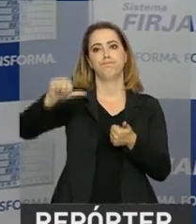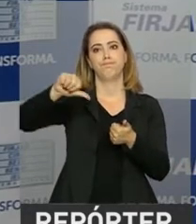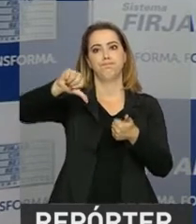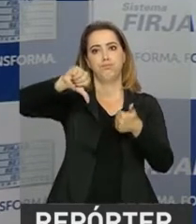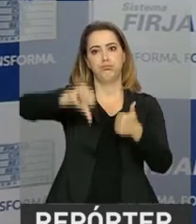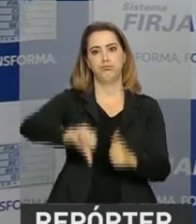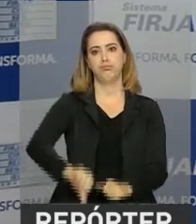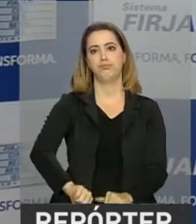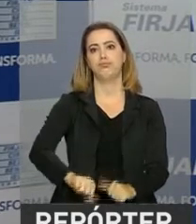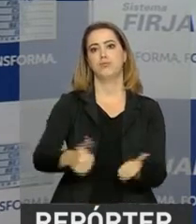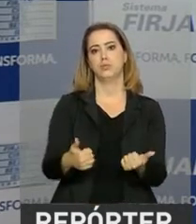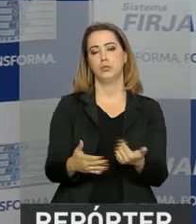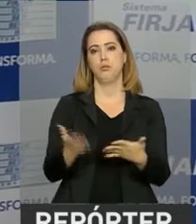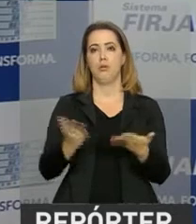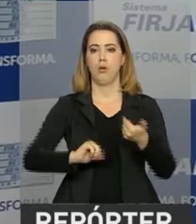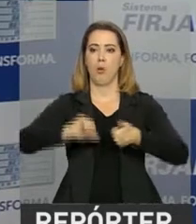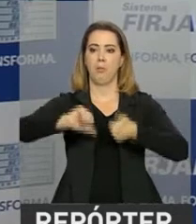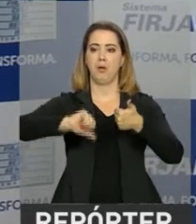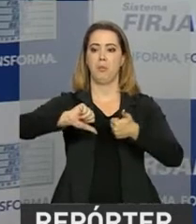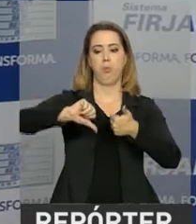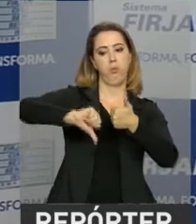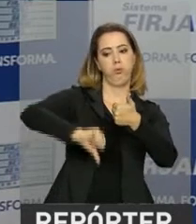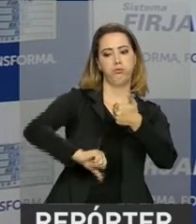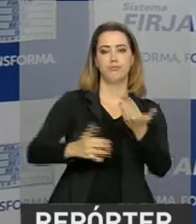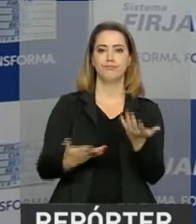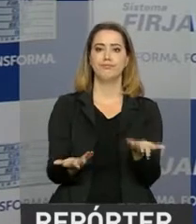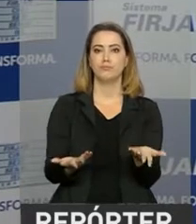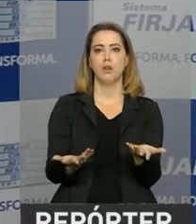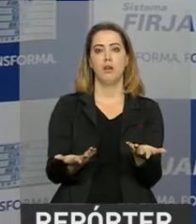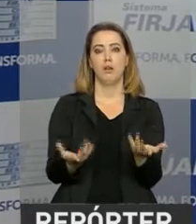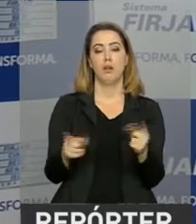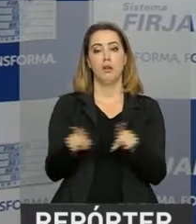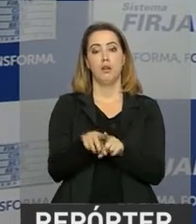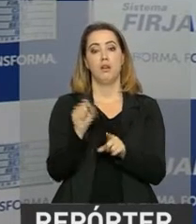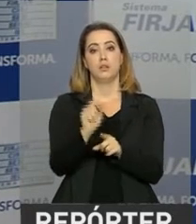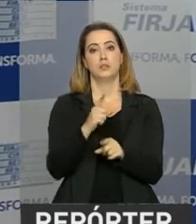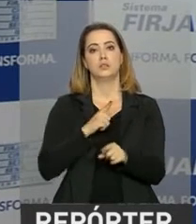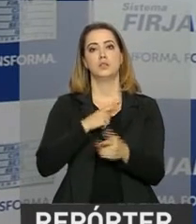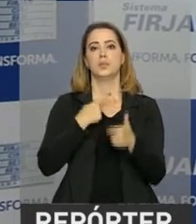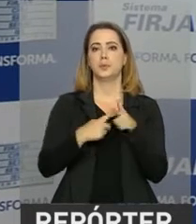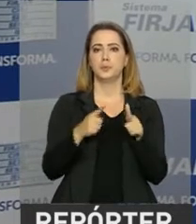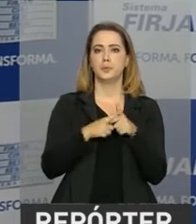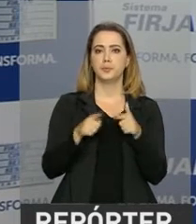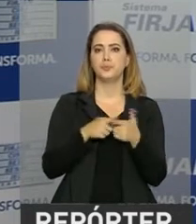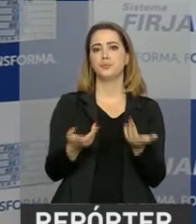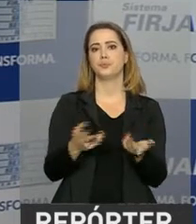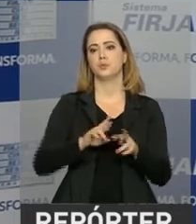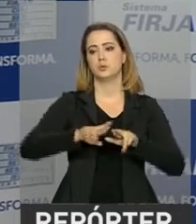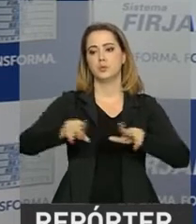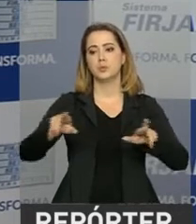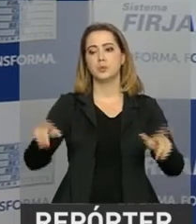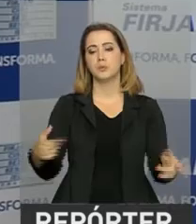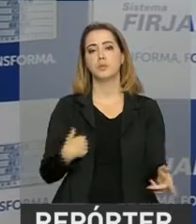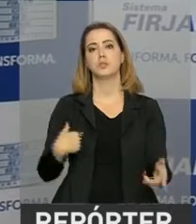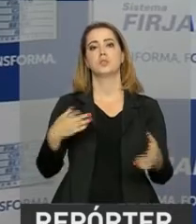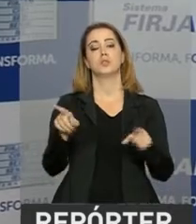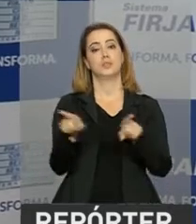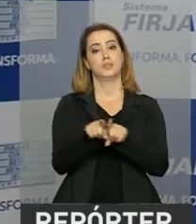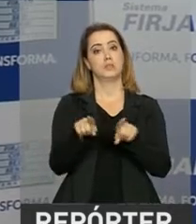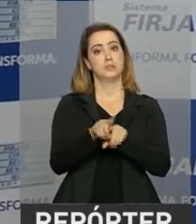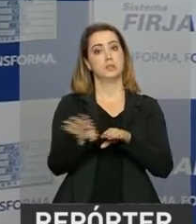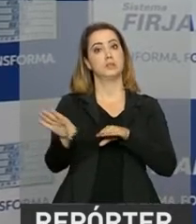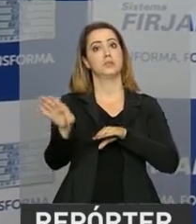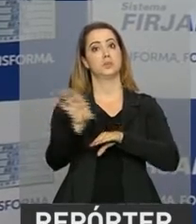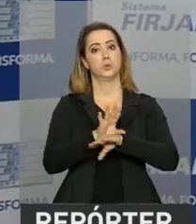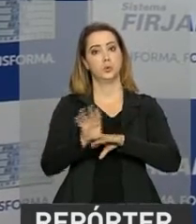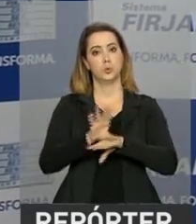Existem efeitos importantes, sejam efeitos financeiros para a União, sejam efeitos também de